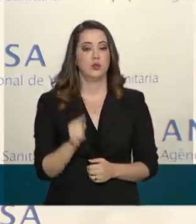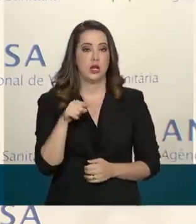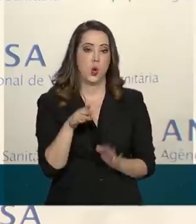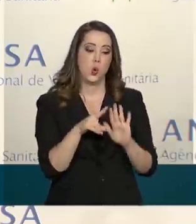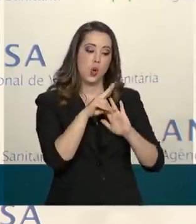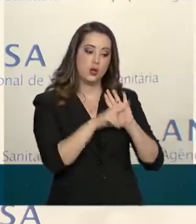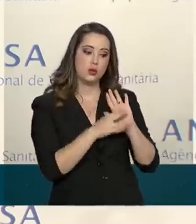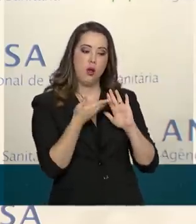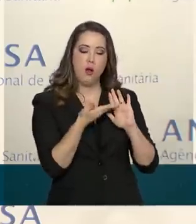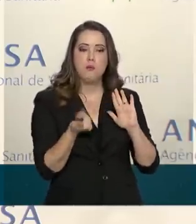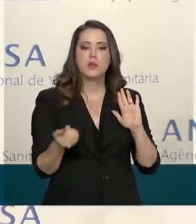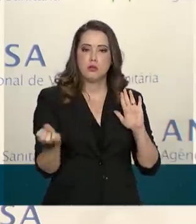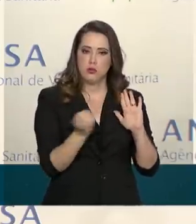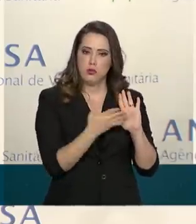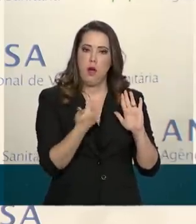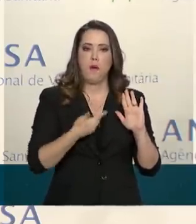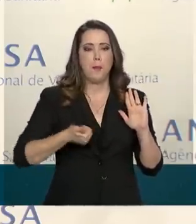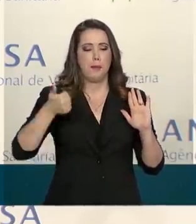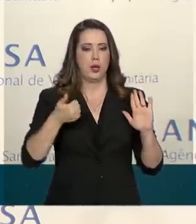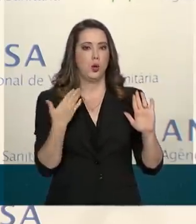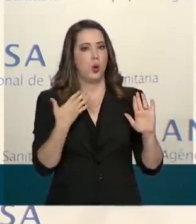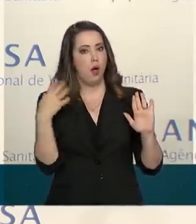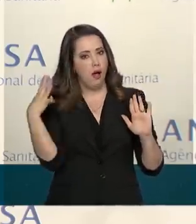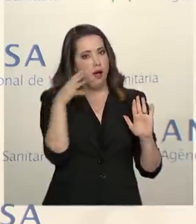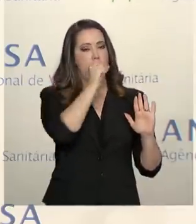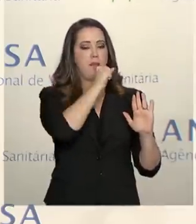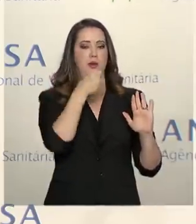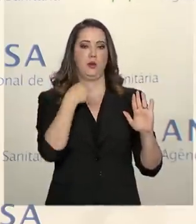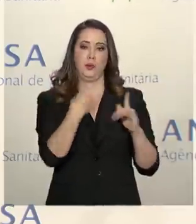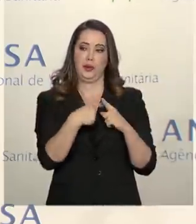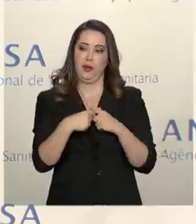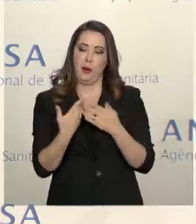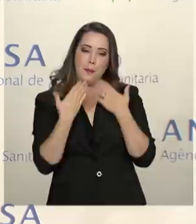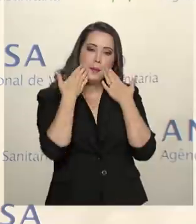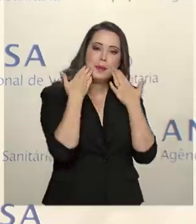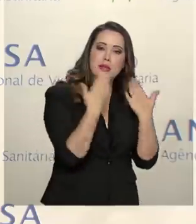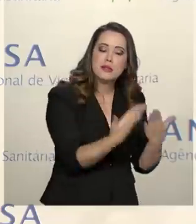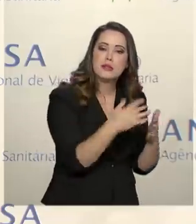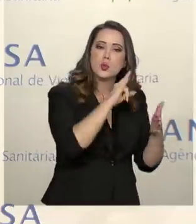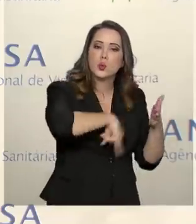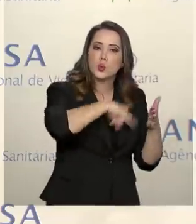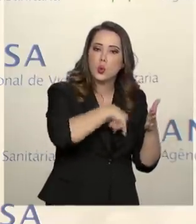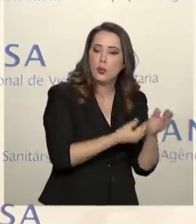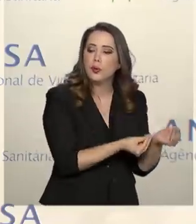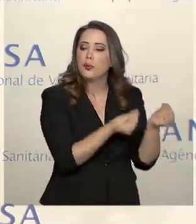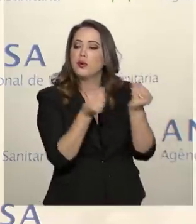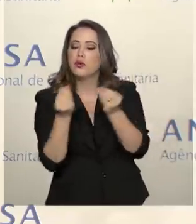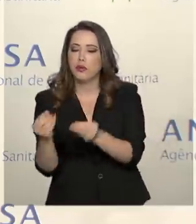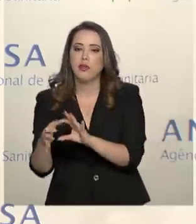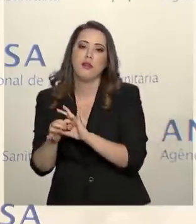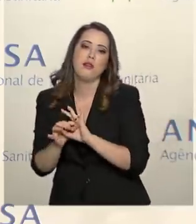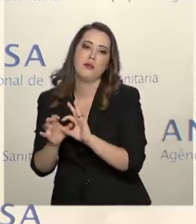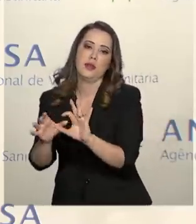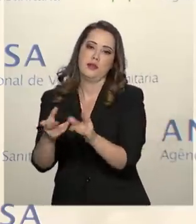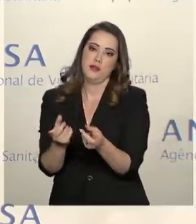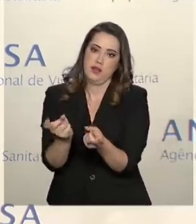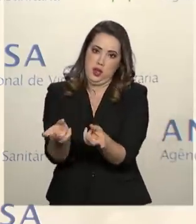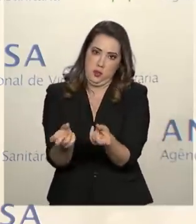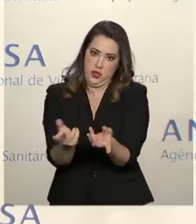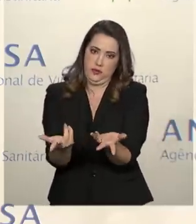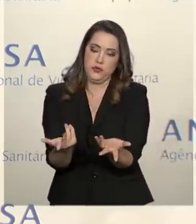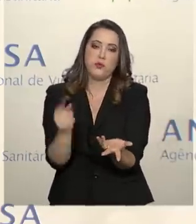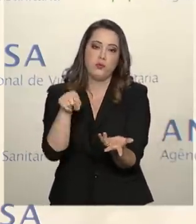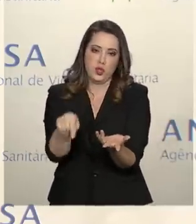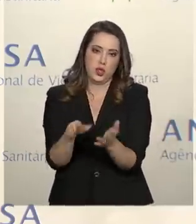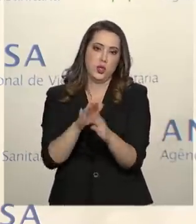agência quanto para mim apresentar e analisar os documentos necessários para a concessão do registro desses medicamentos para doenças raras